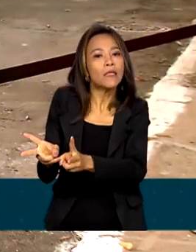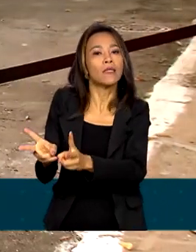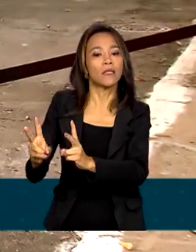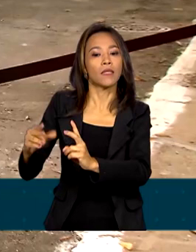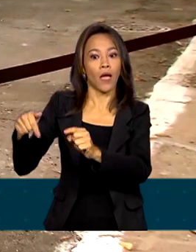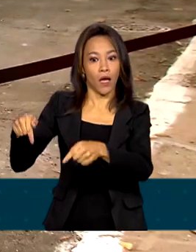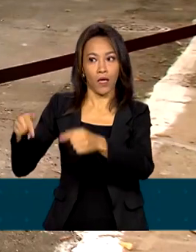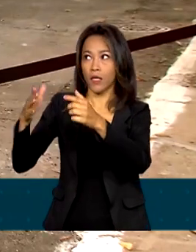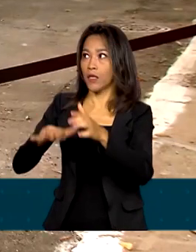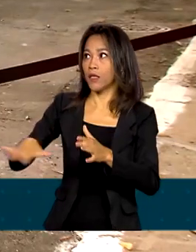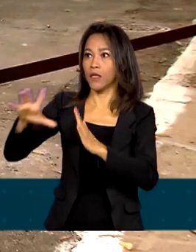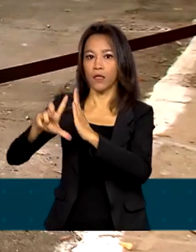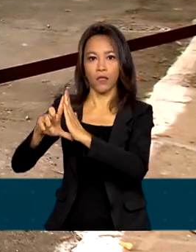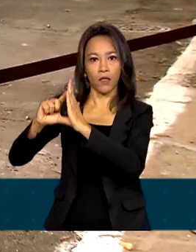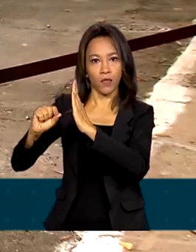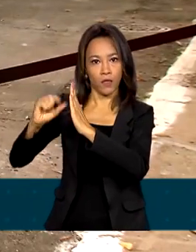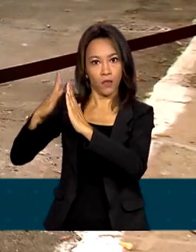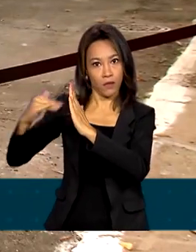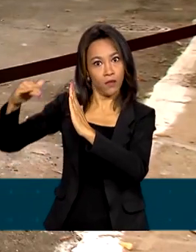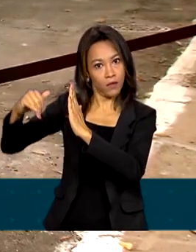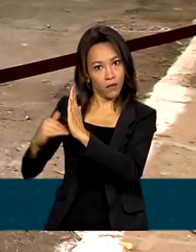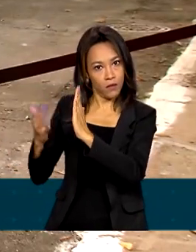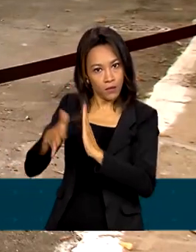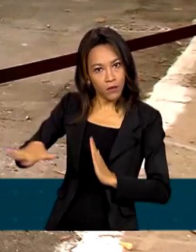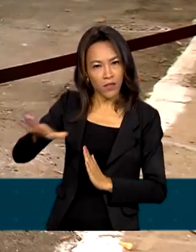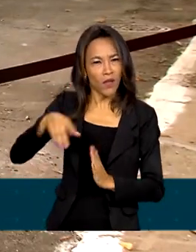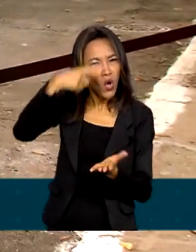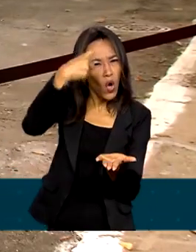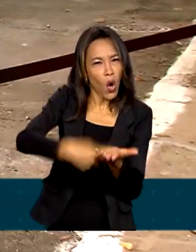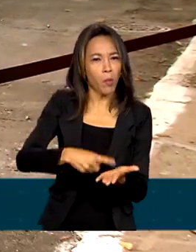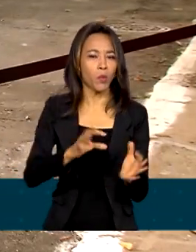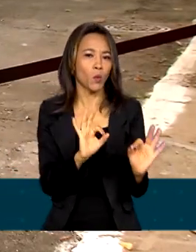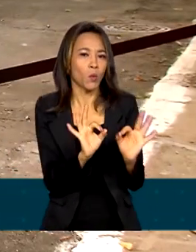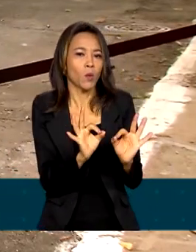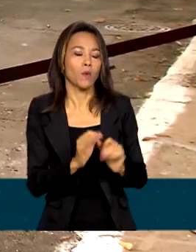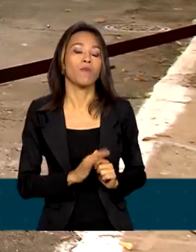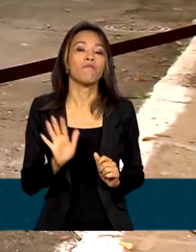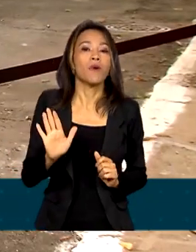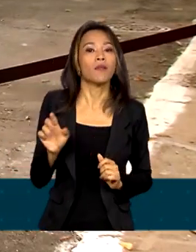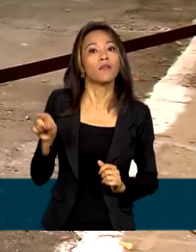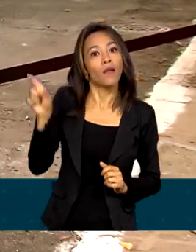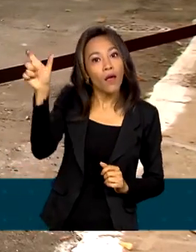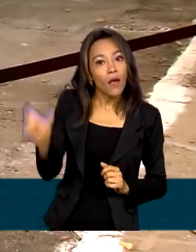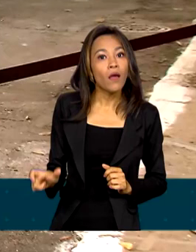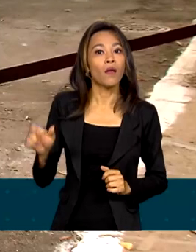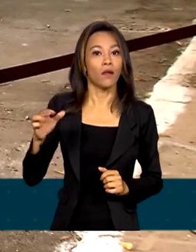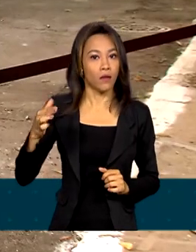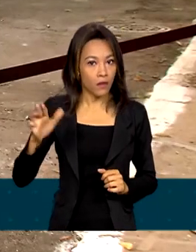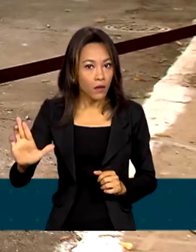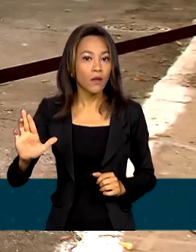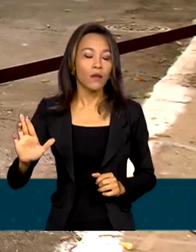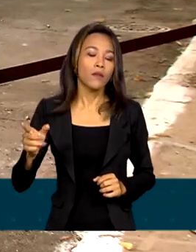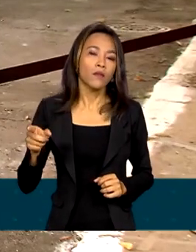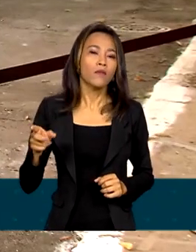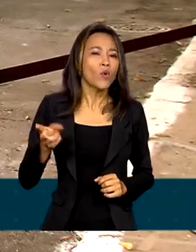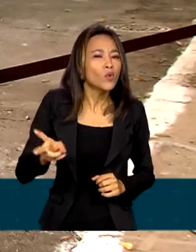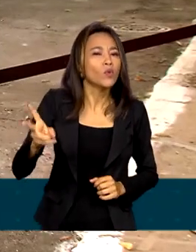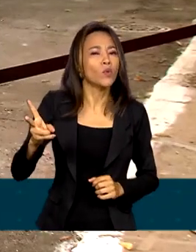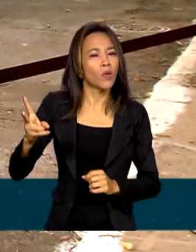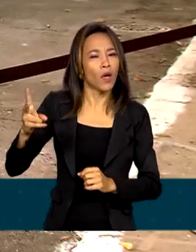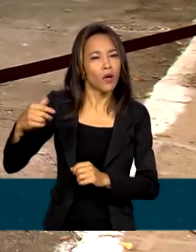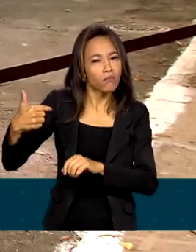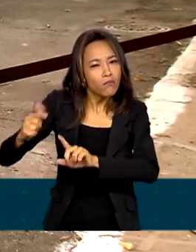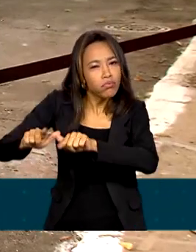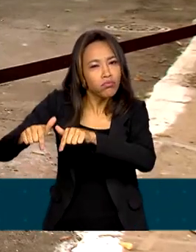palácio do Alvorada sem compromissos oficiais no entanto isso não tem impedido presidente de manter agendas de trabalho